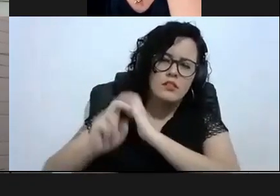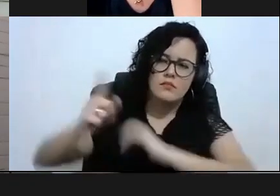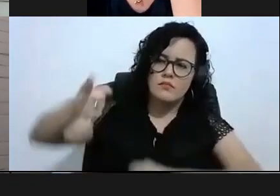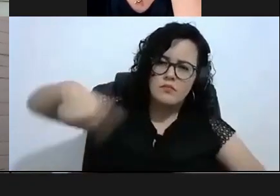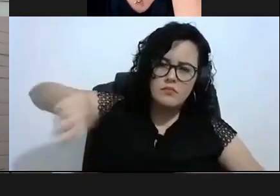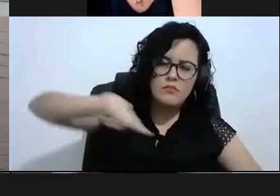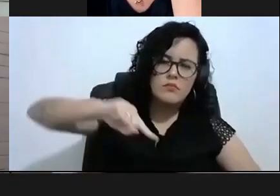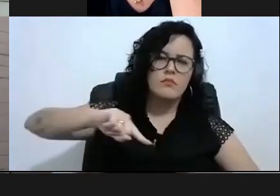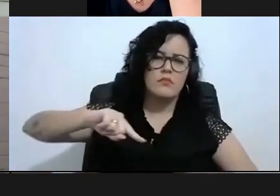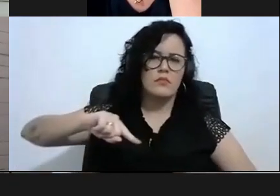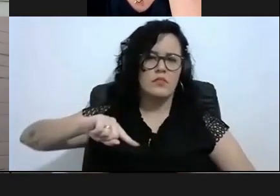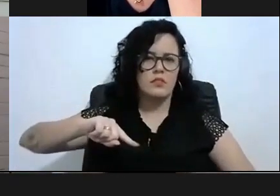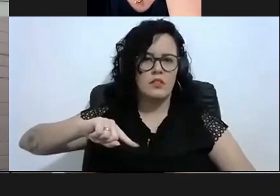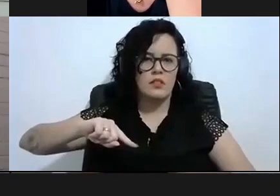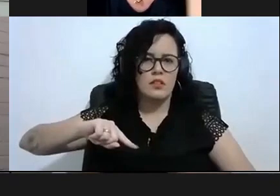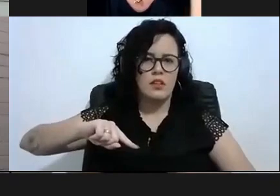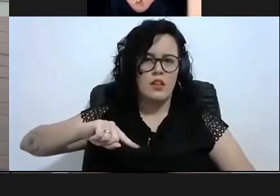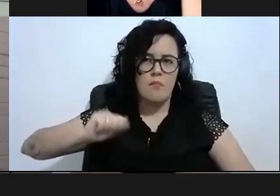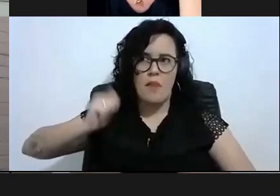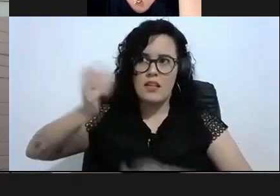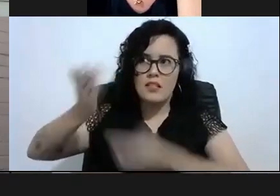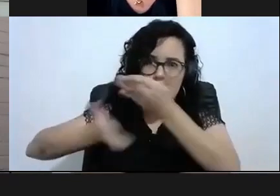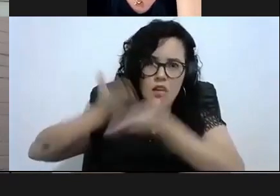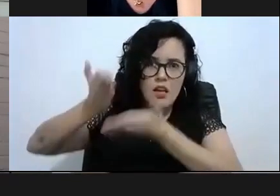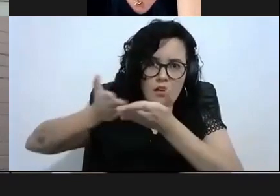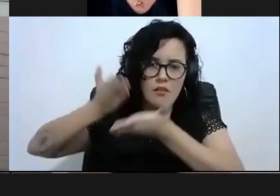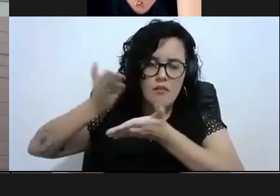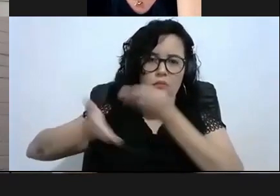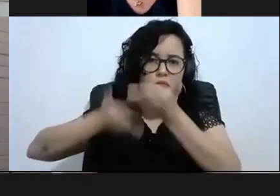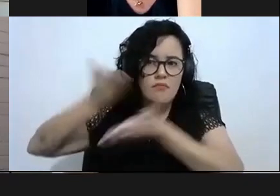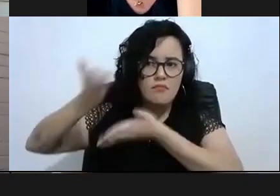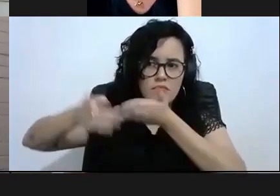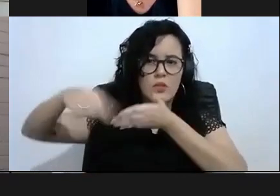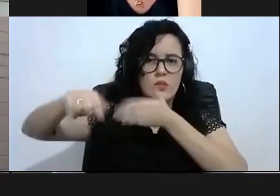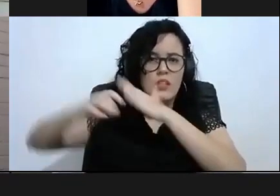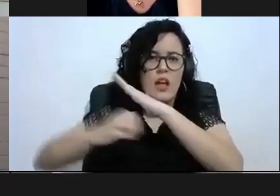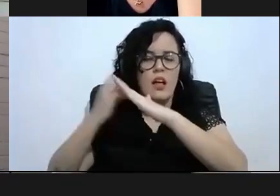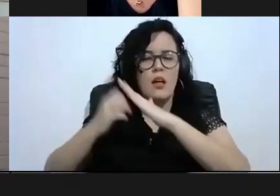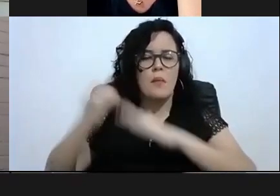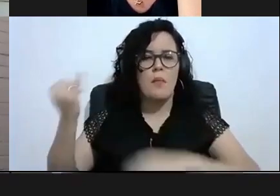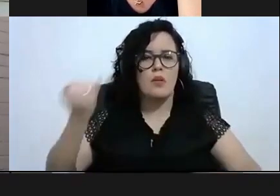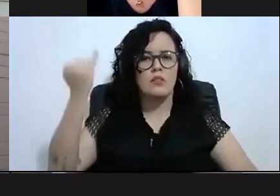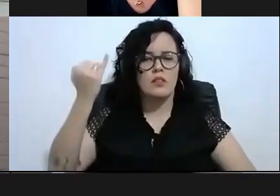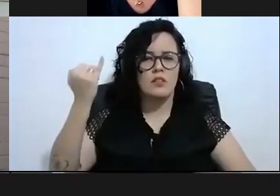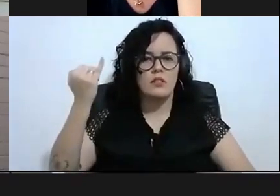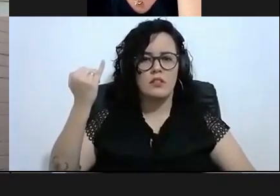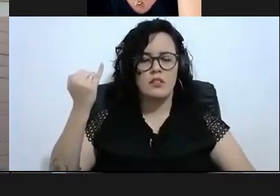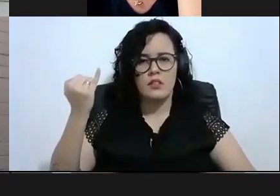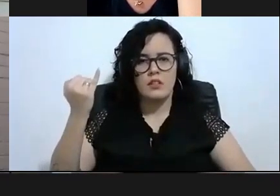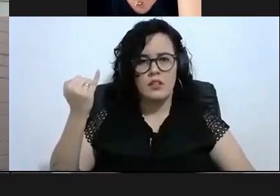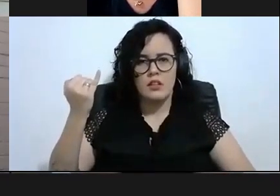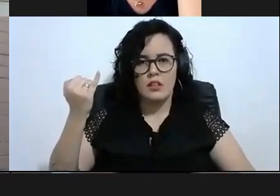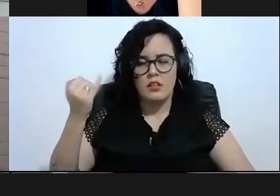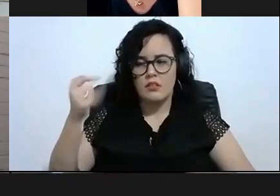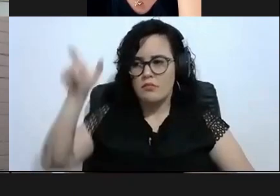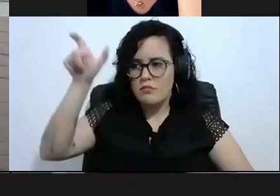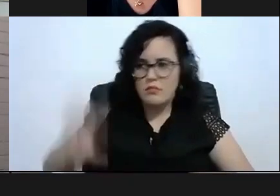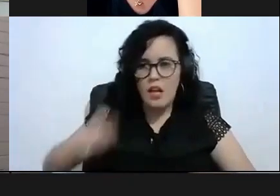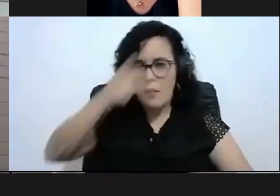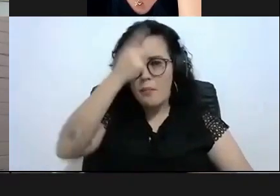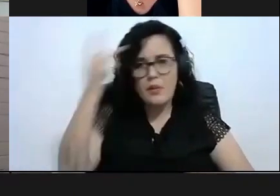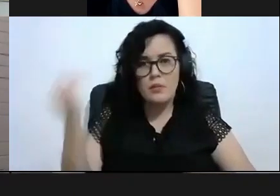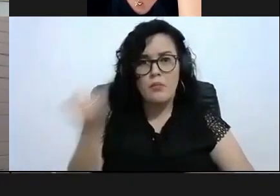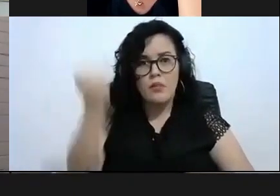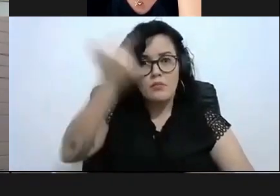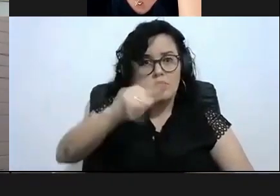para servir aos serviços essenciais, não está sendo considerado essencial. Então,